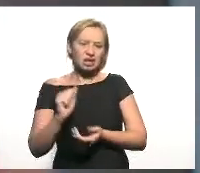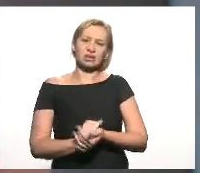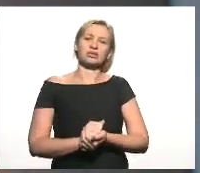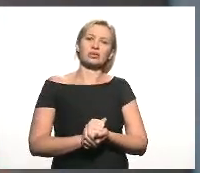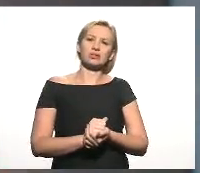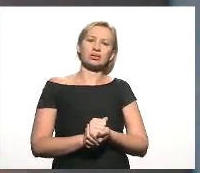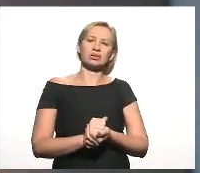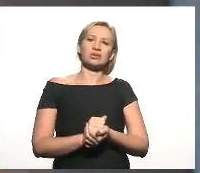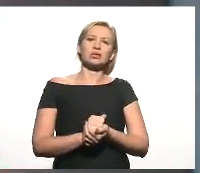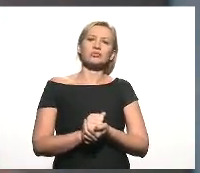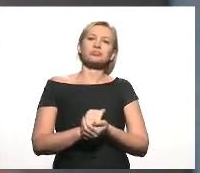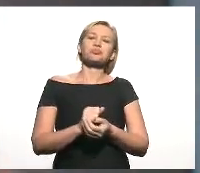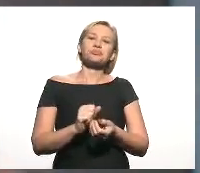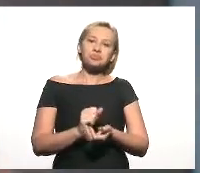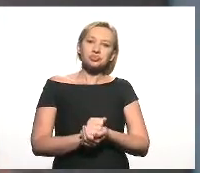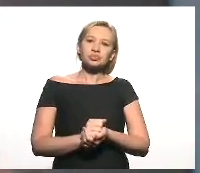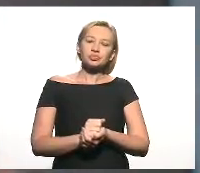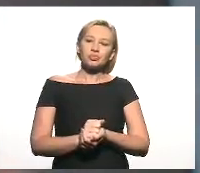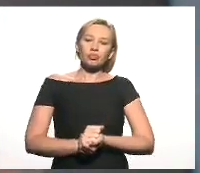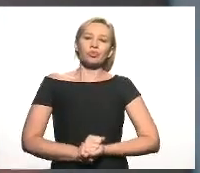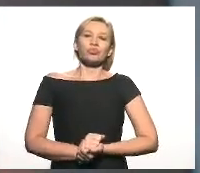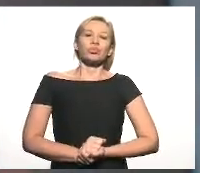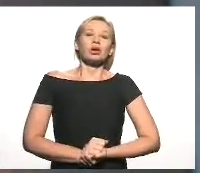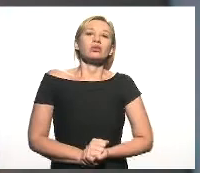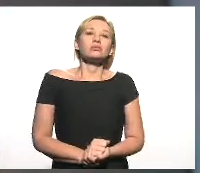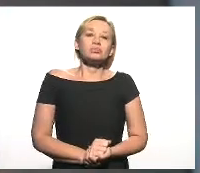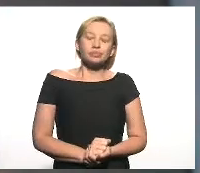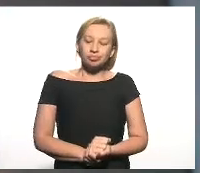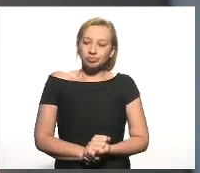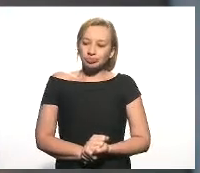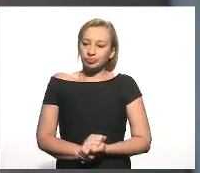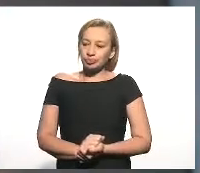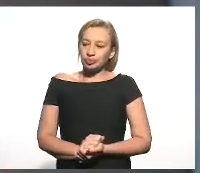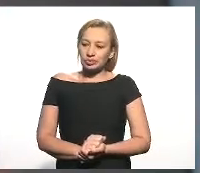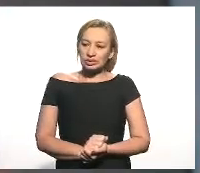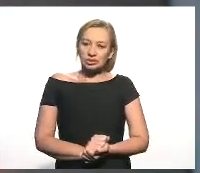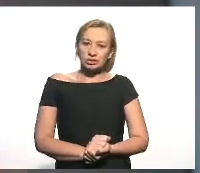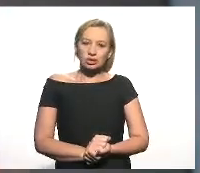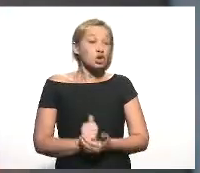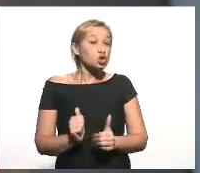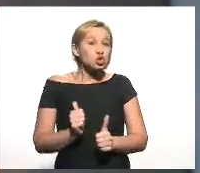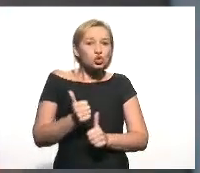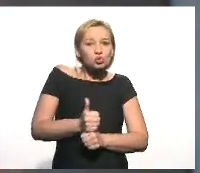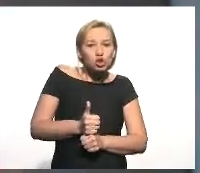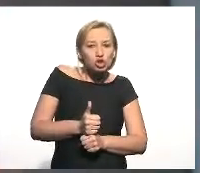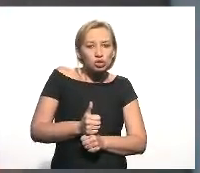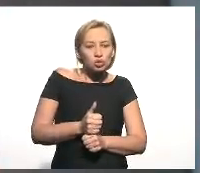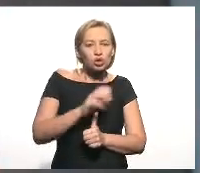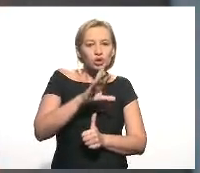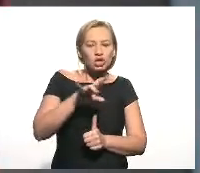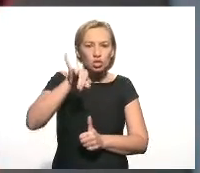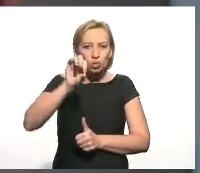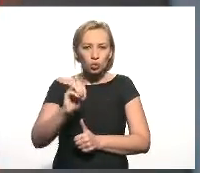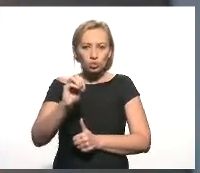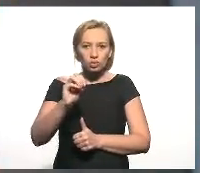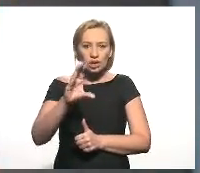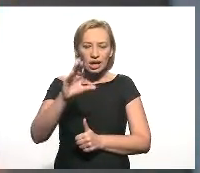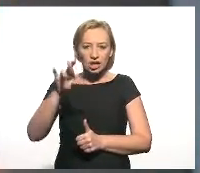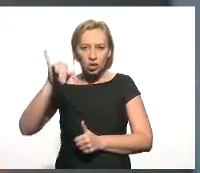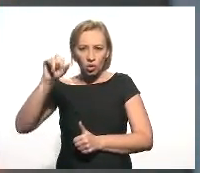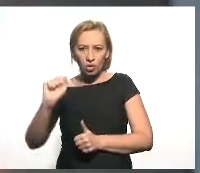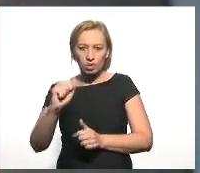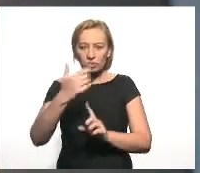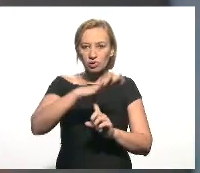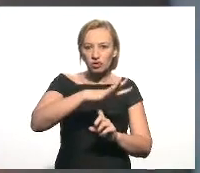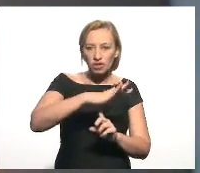poder público. Então, não adianta sequer substituir o circuito carioca por feiras orgânicas por